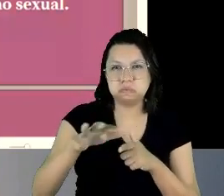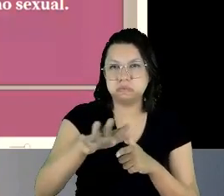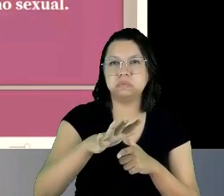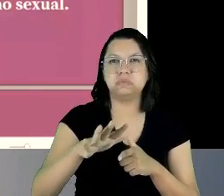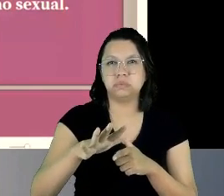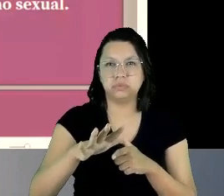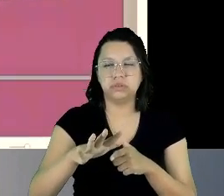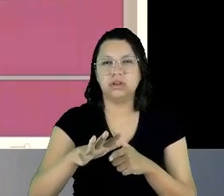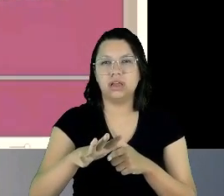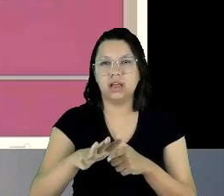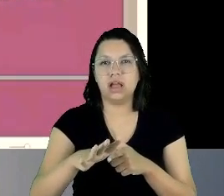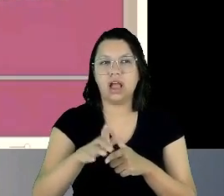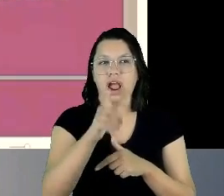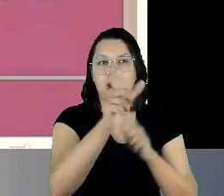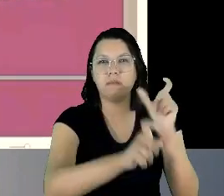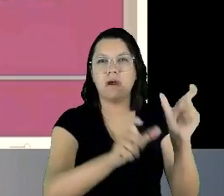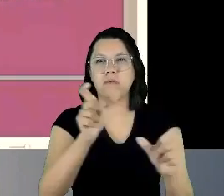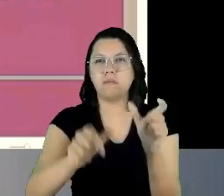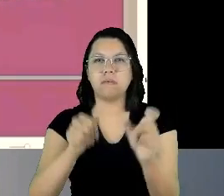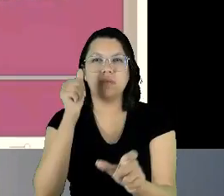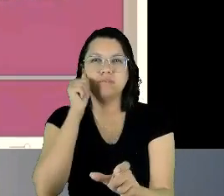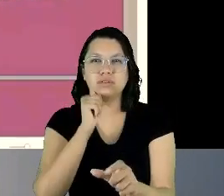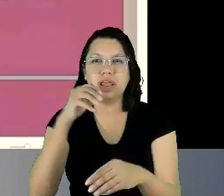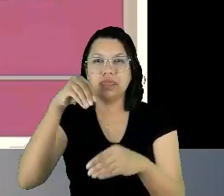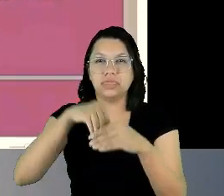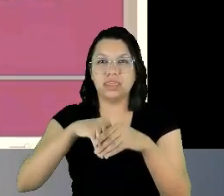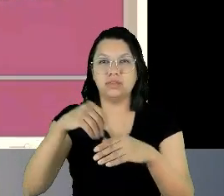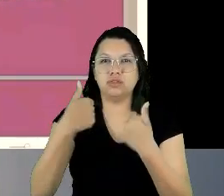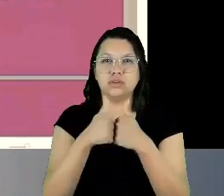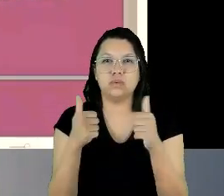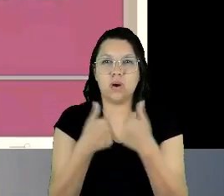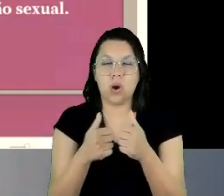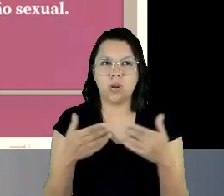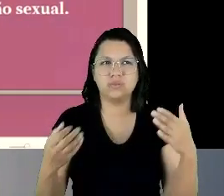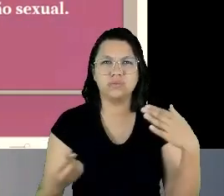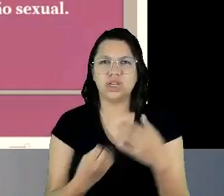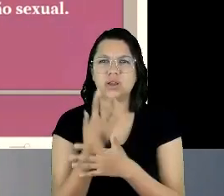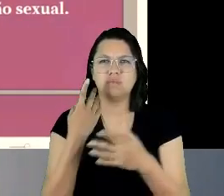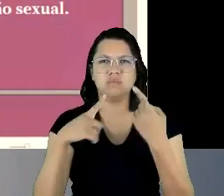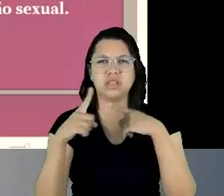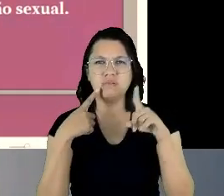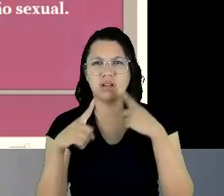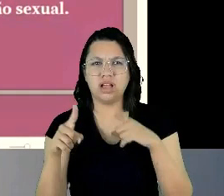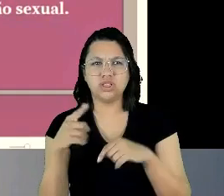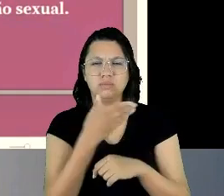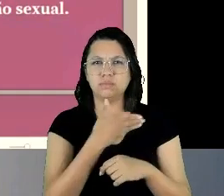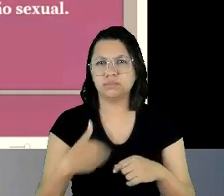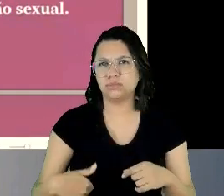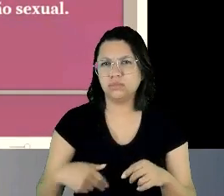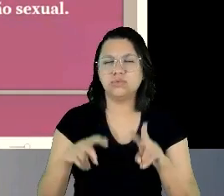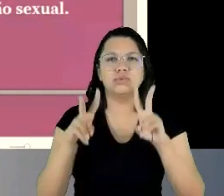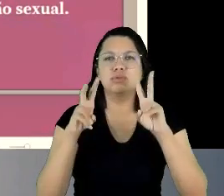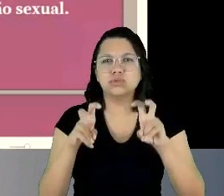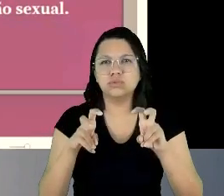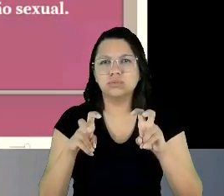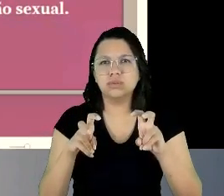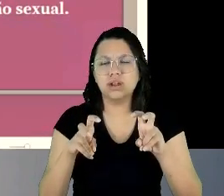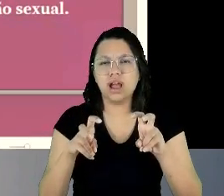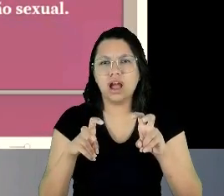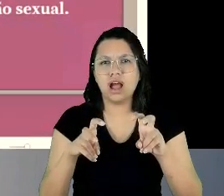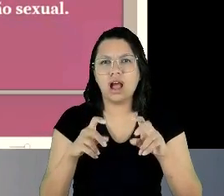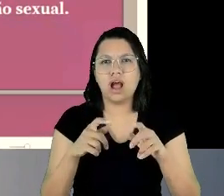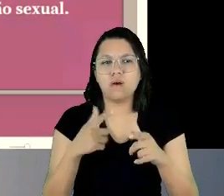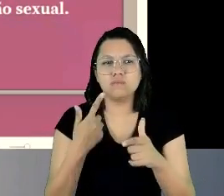passageiras, um ônibus em São Paulo, e isso gerou um debate público, né, sobre essa lacuna nas leis, porque o crime não podia